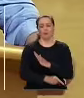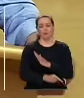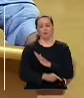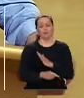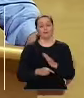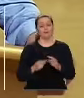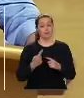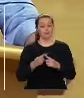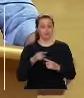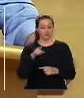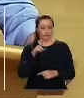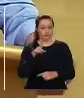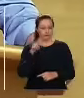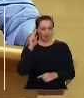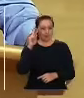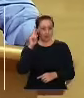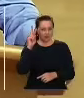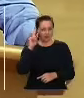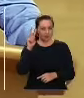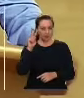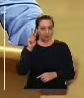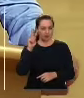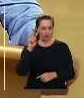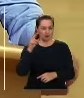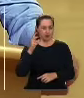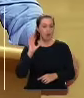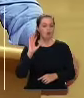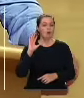Para você, você lembra do que aconteceu ontem?